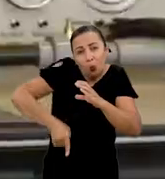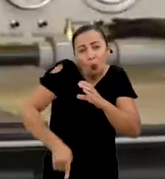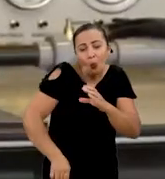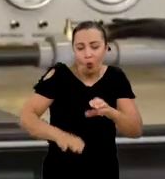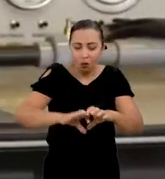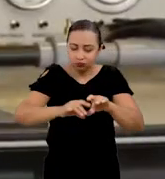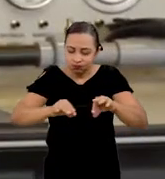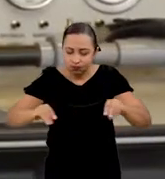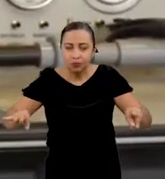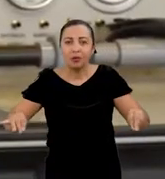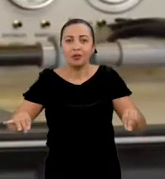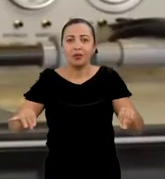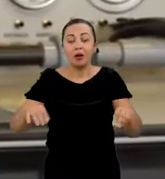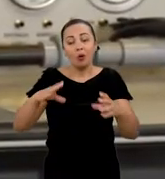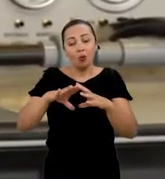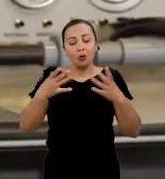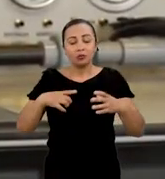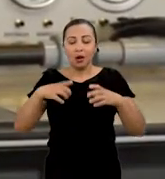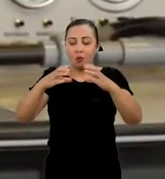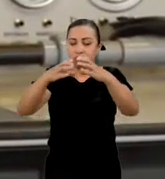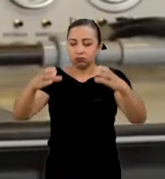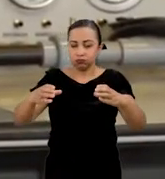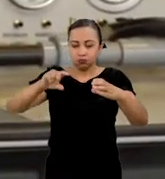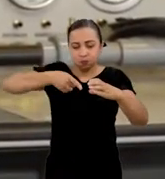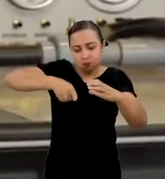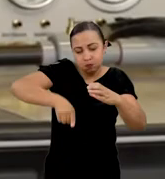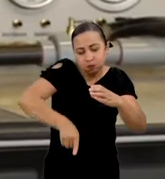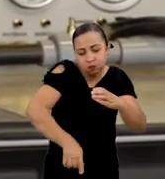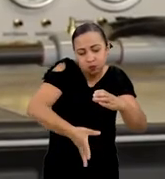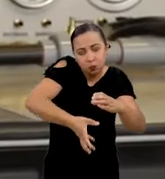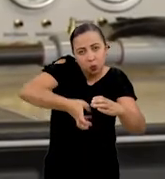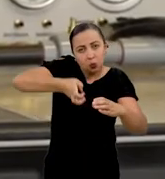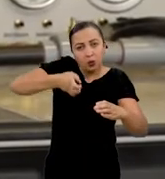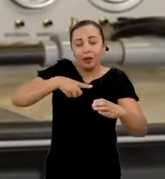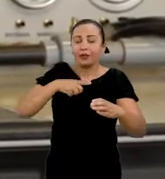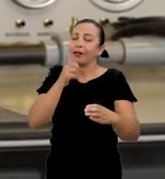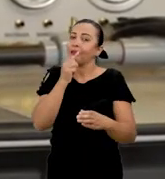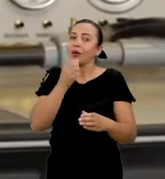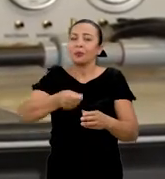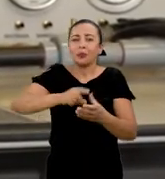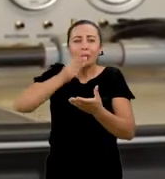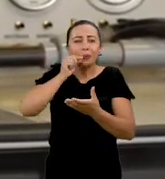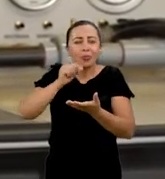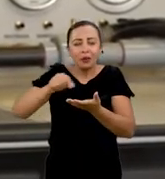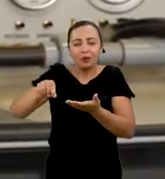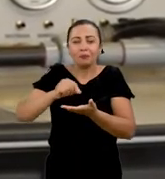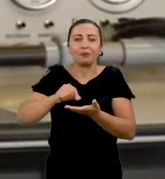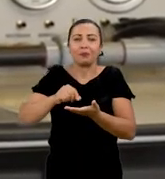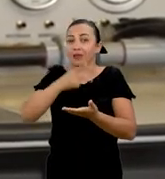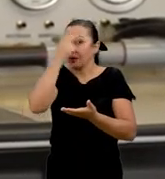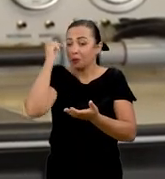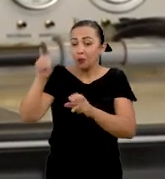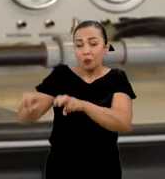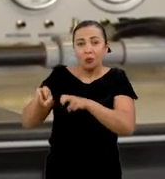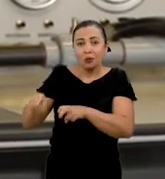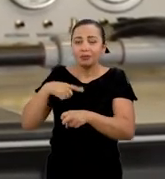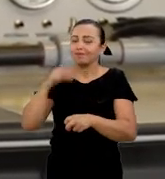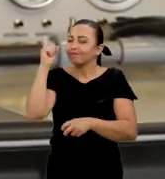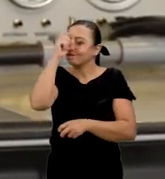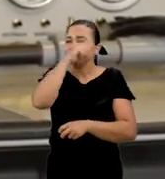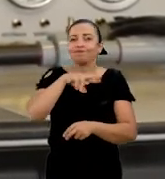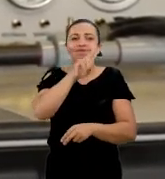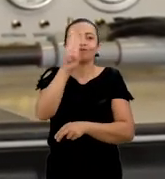município os a maioria dessa esses poços artesianos as águas são Salinas e os agricultores tem